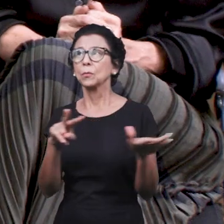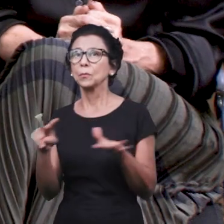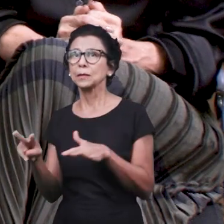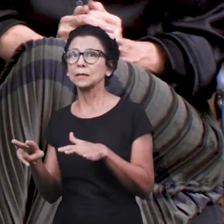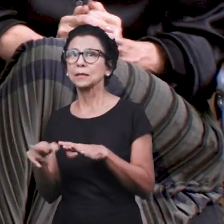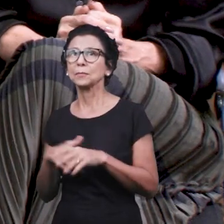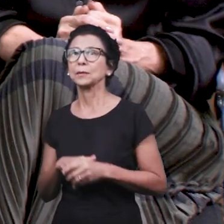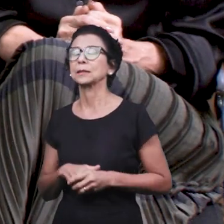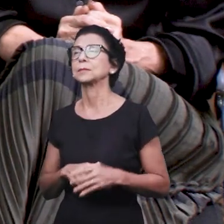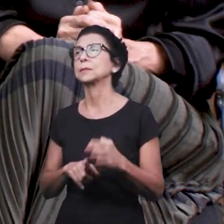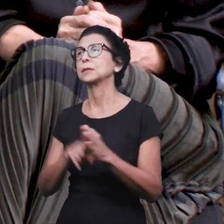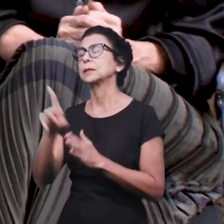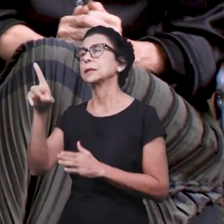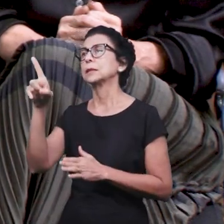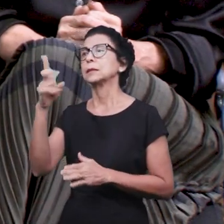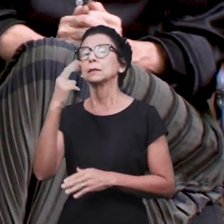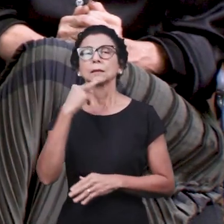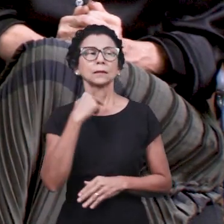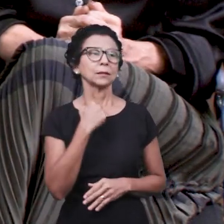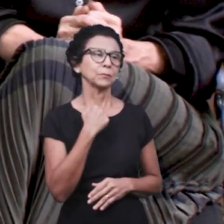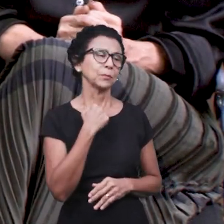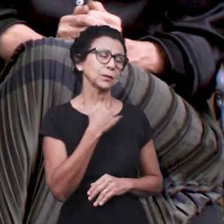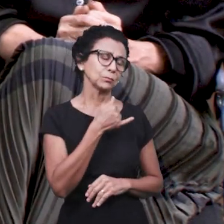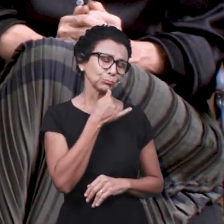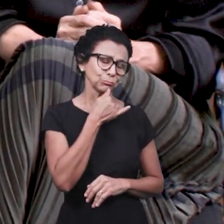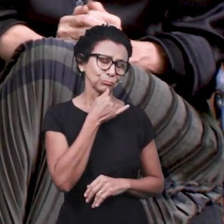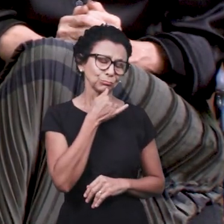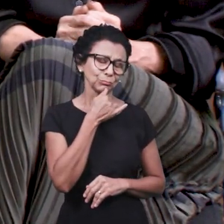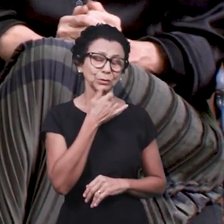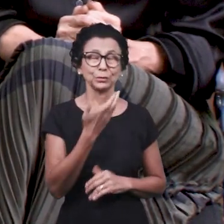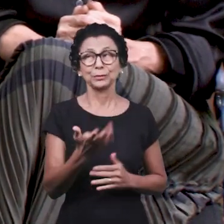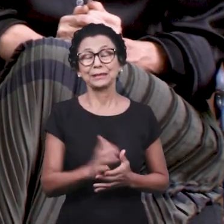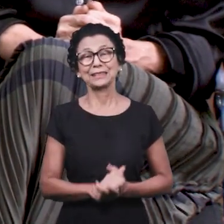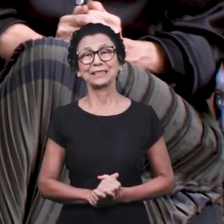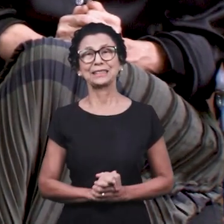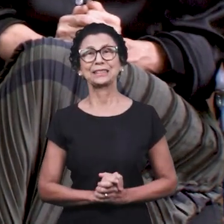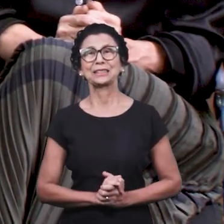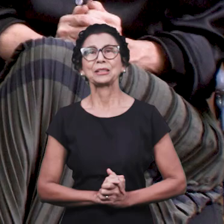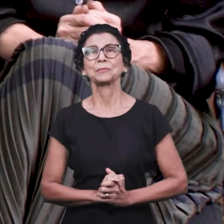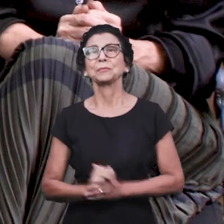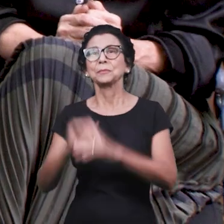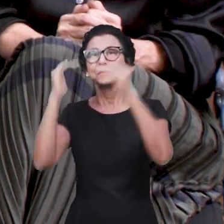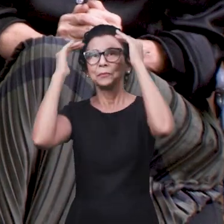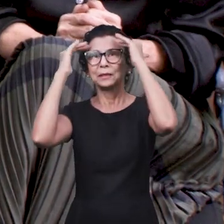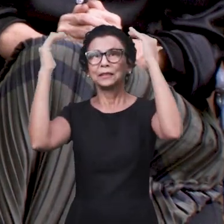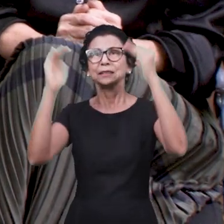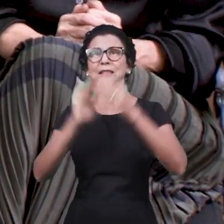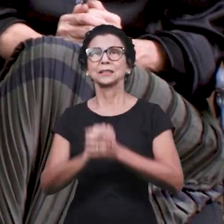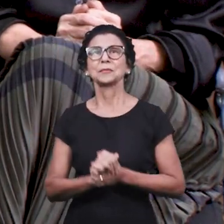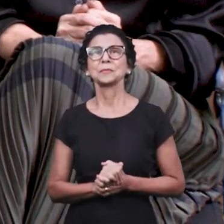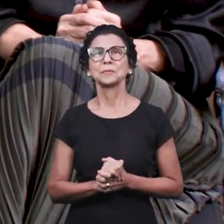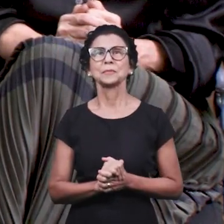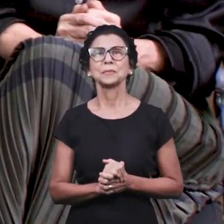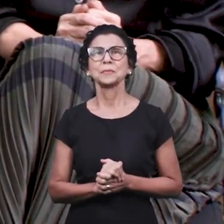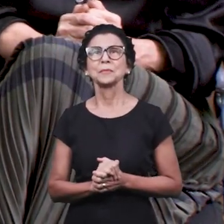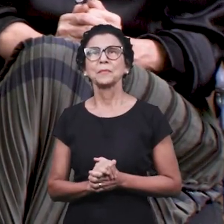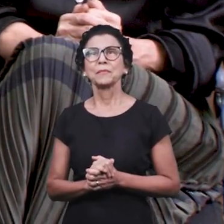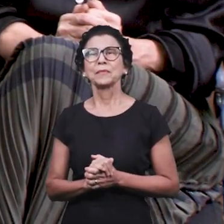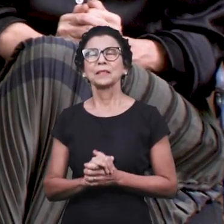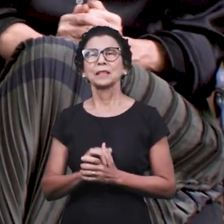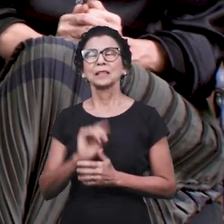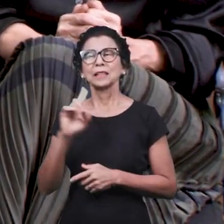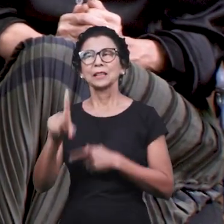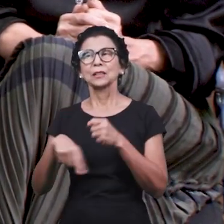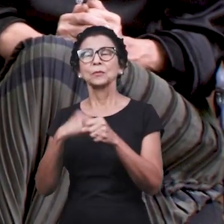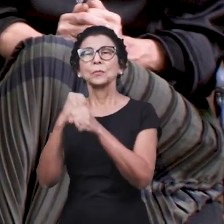consultava, não pode. Aí eu ficava muito triste, muito, mas eu obedecia. Aí tá bom, no outro ano, vamos pra Minas Gerais.